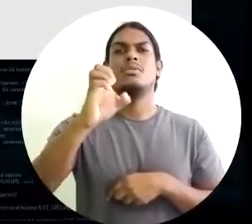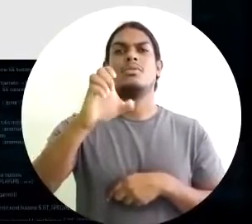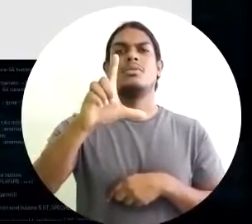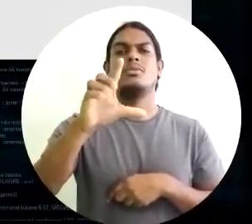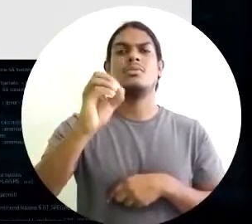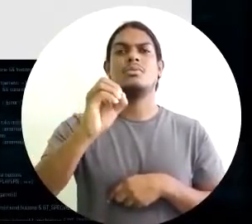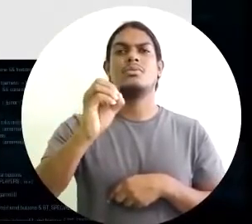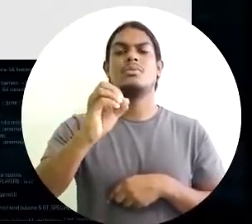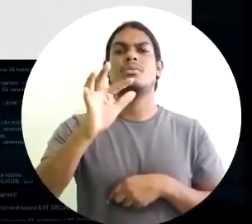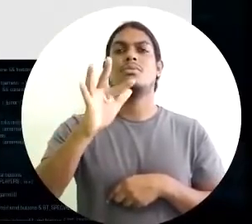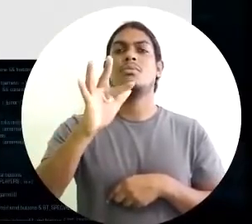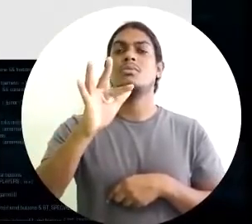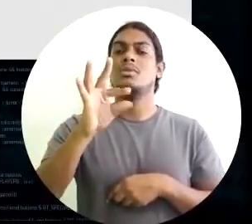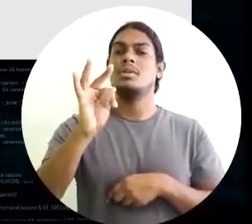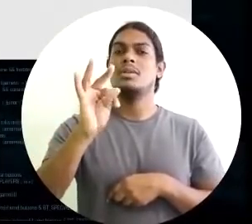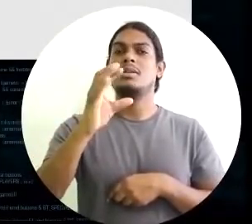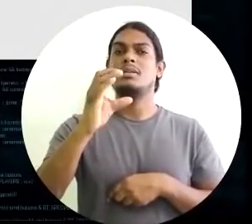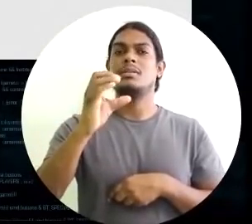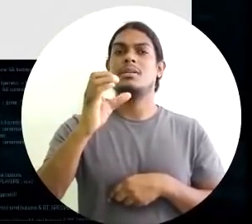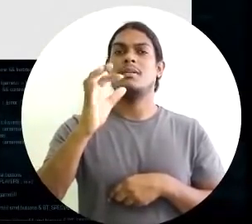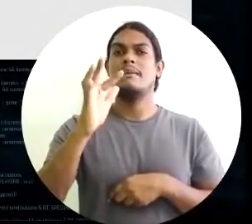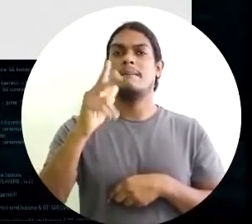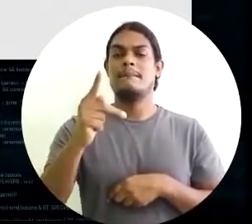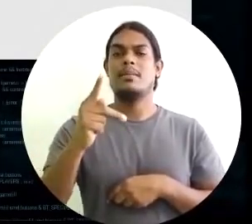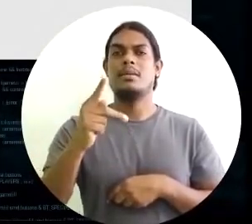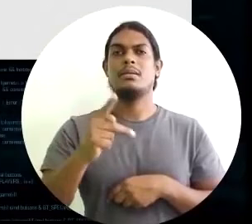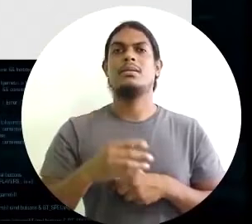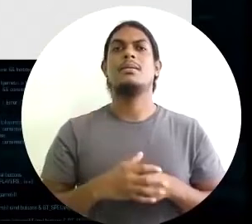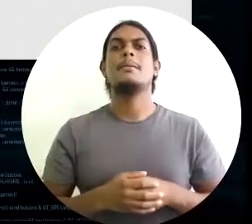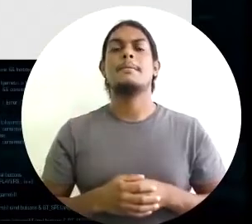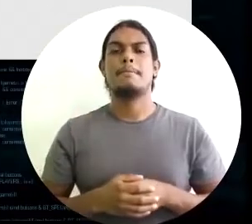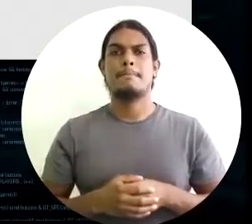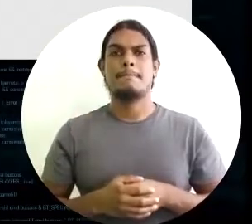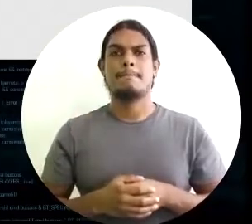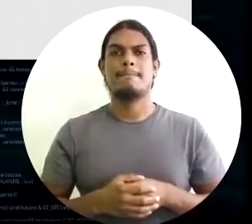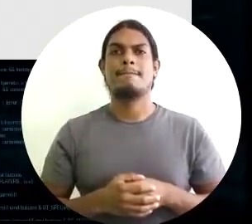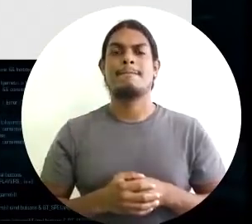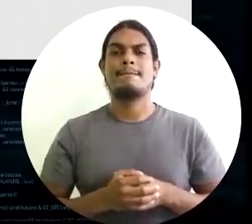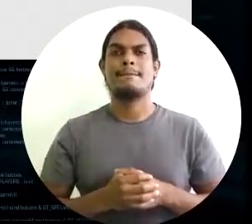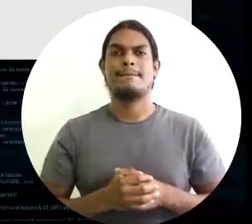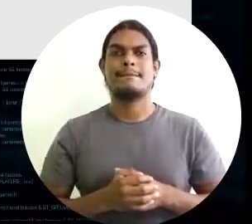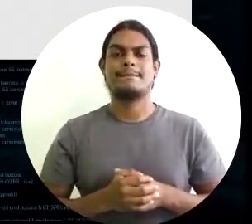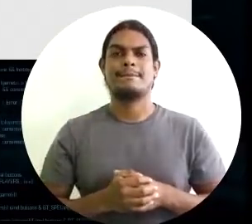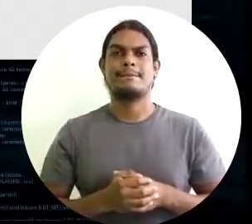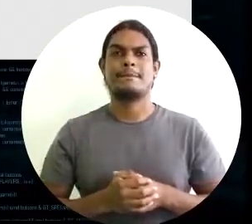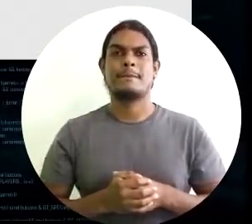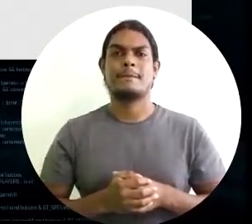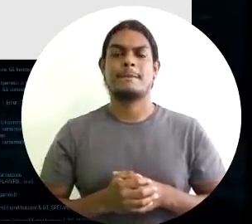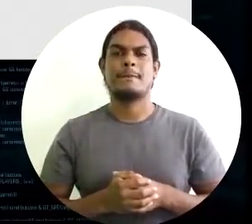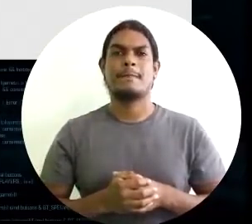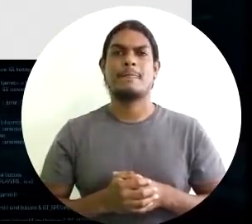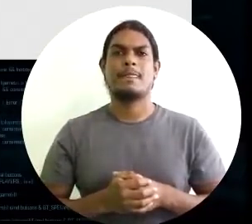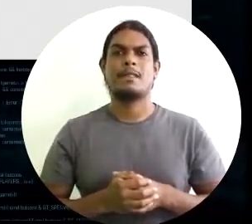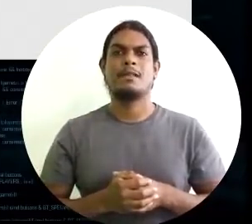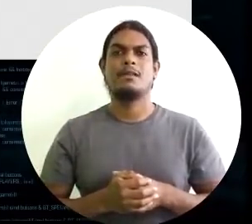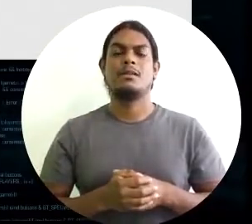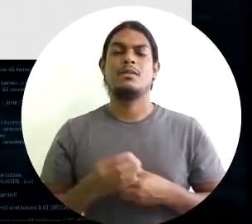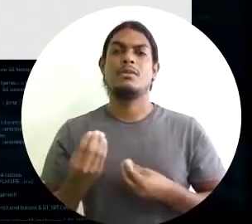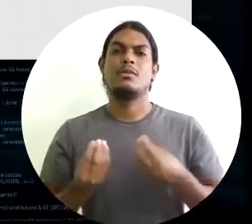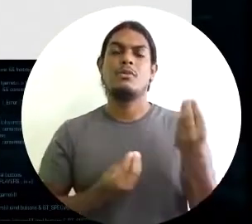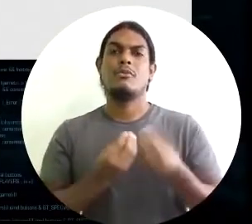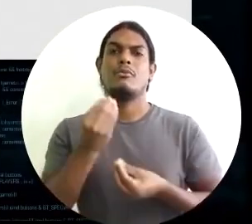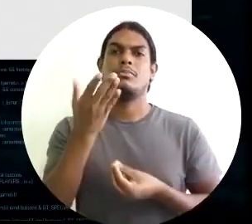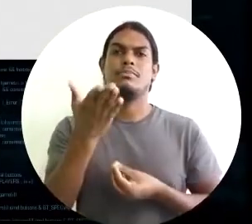que os documentos cheguem a seus destinos e que eles sejam compreendidos. Então, como vocês